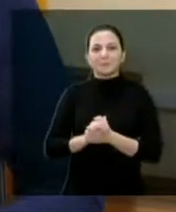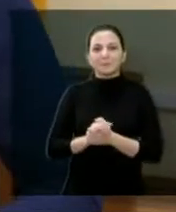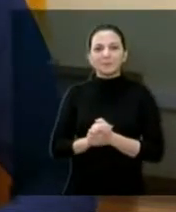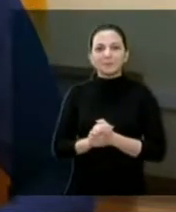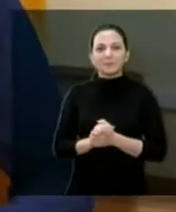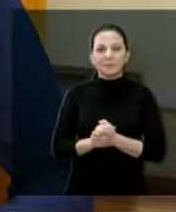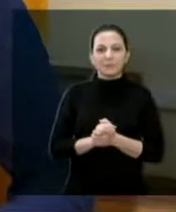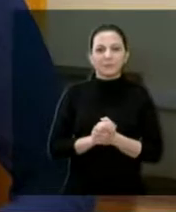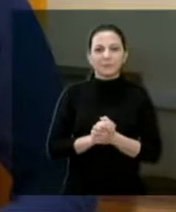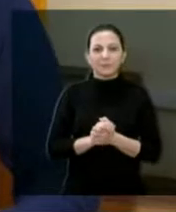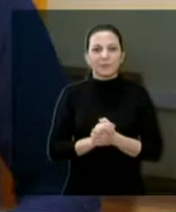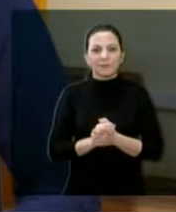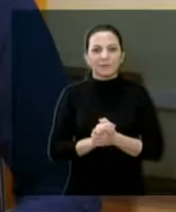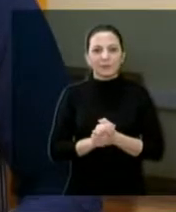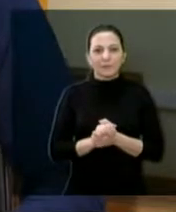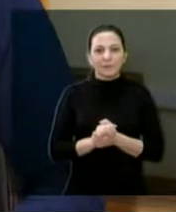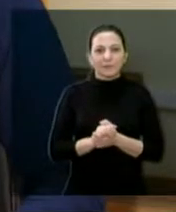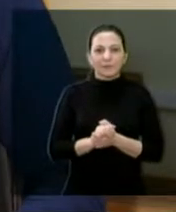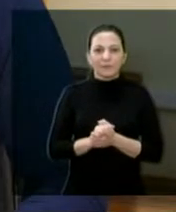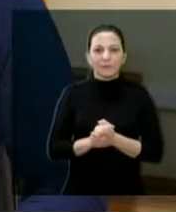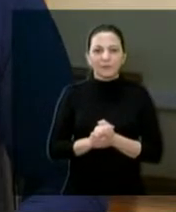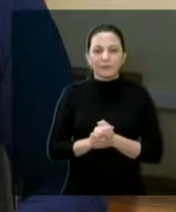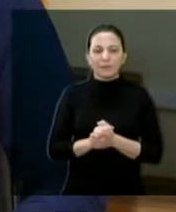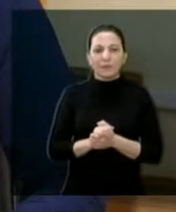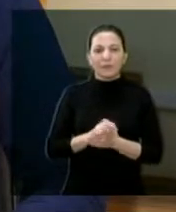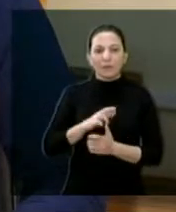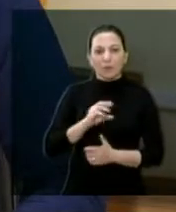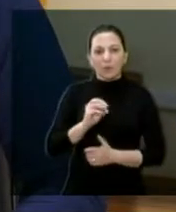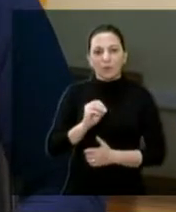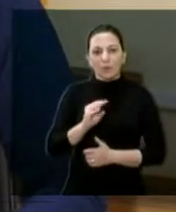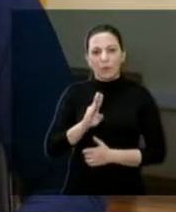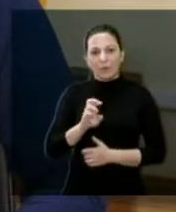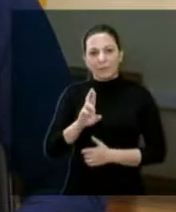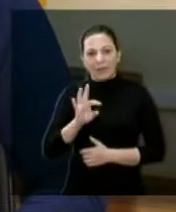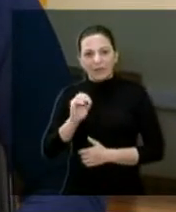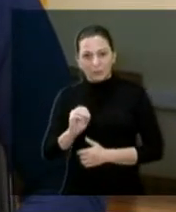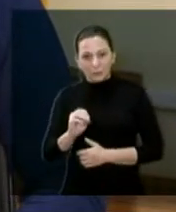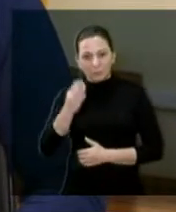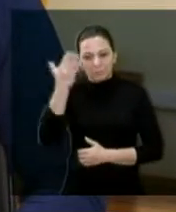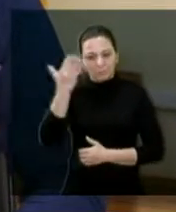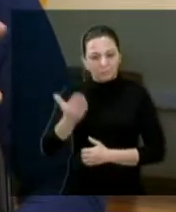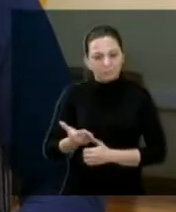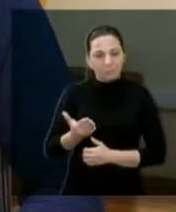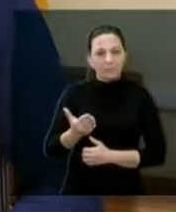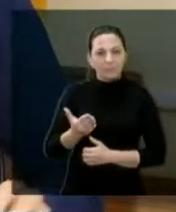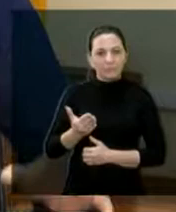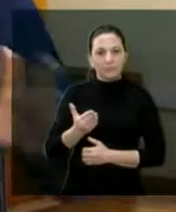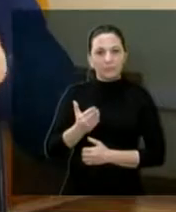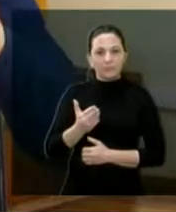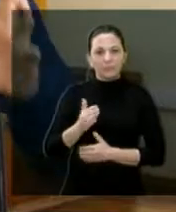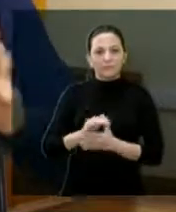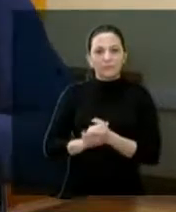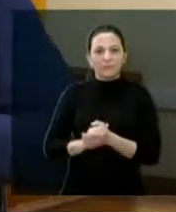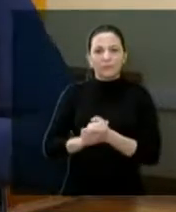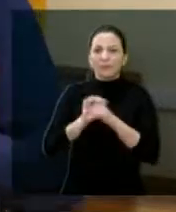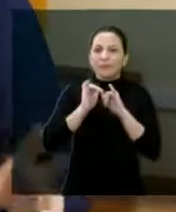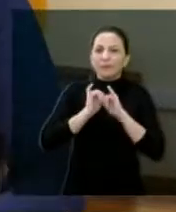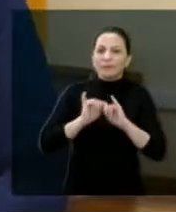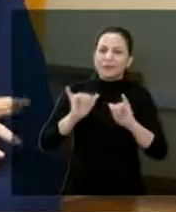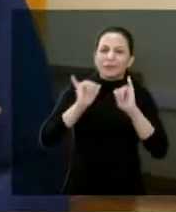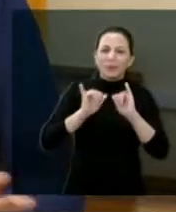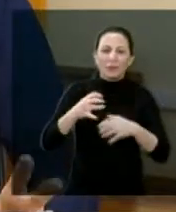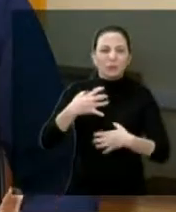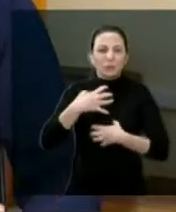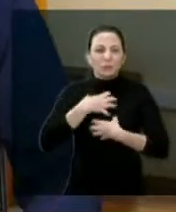assistir. Então, eu falo assim, o Roberto tinha uma coisa. Com tudo isso que falavam dele, que ele era desse